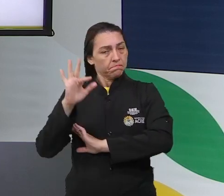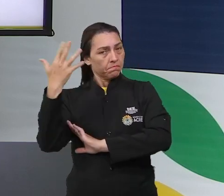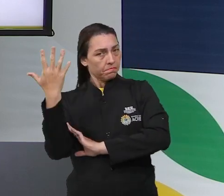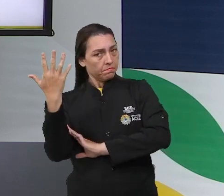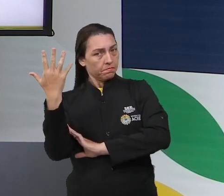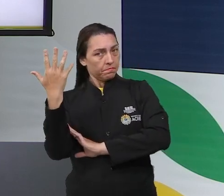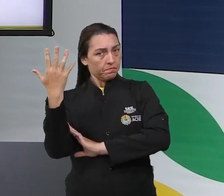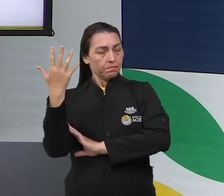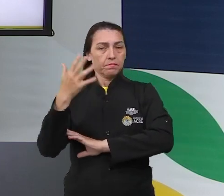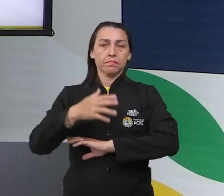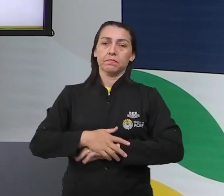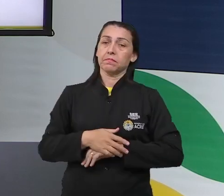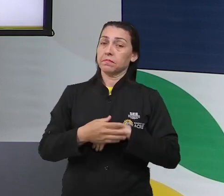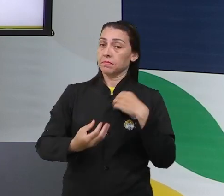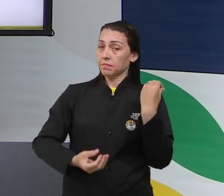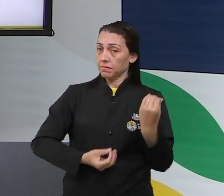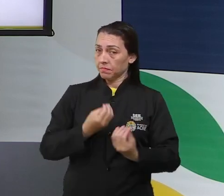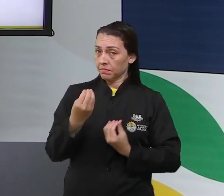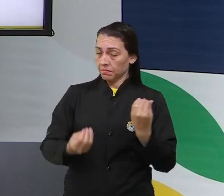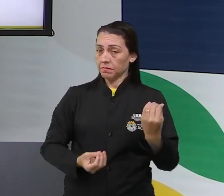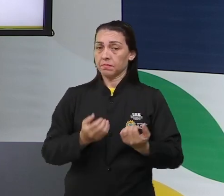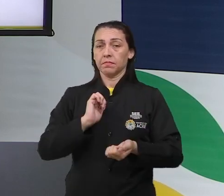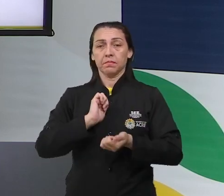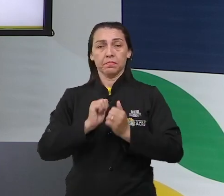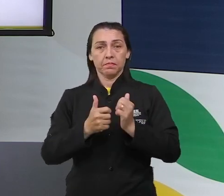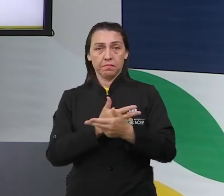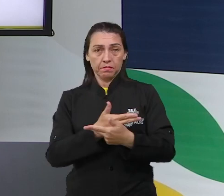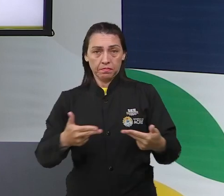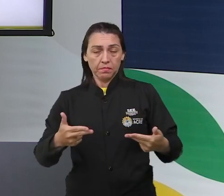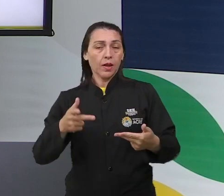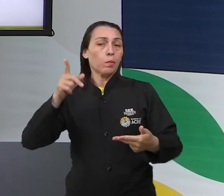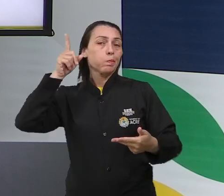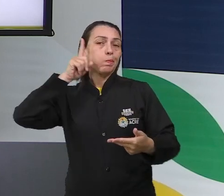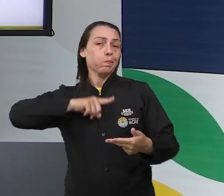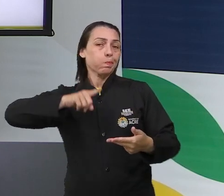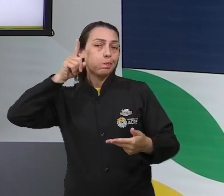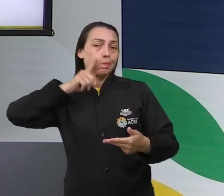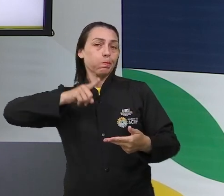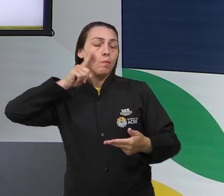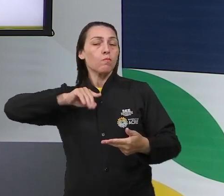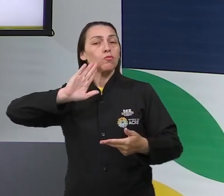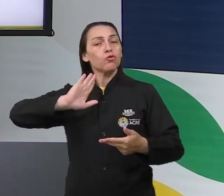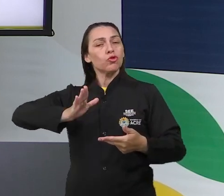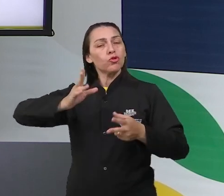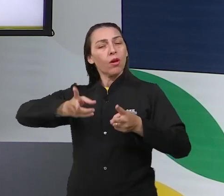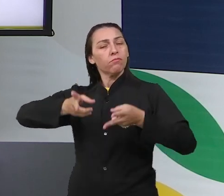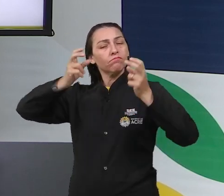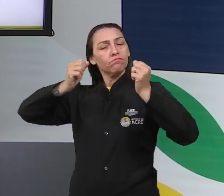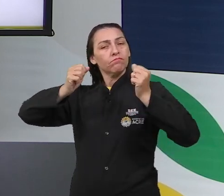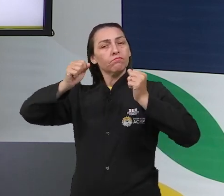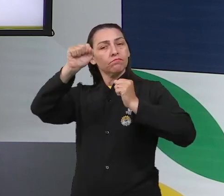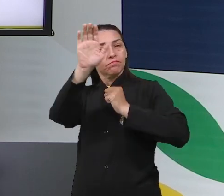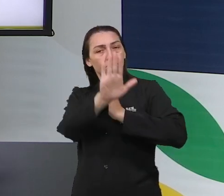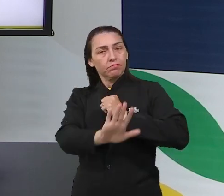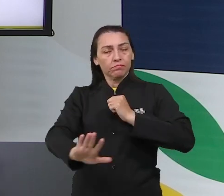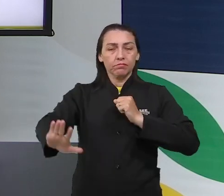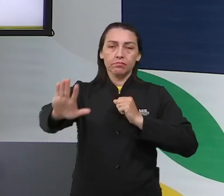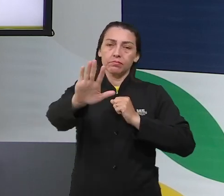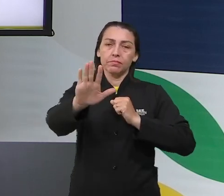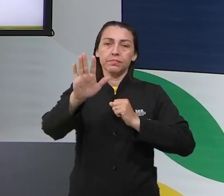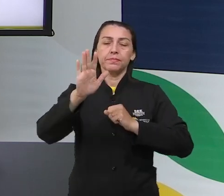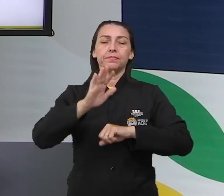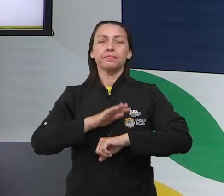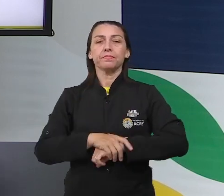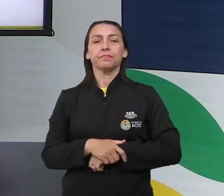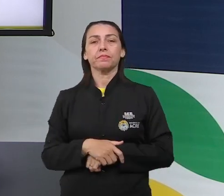comum. Então, como o nome do esporte American Football, né, você já pode associar que ele foi criado e ele